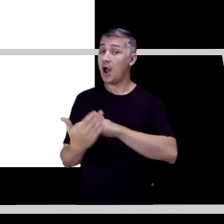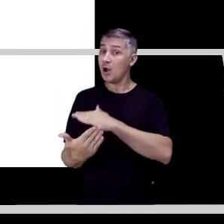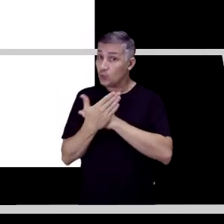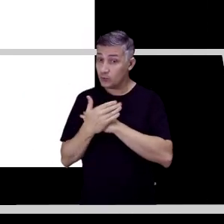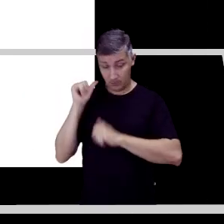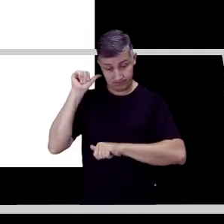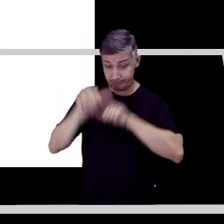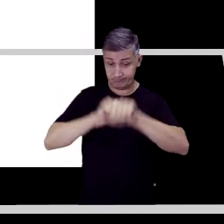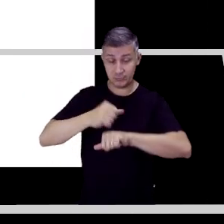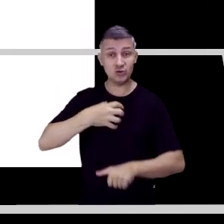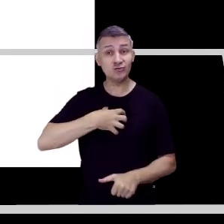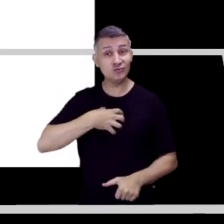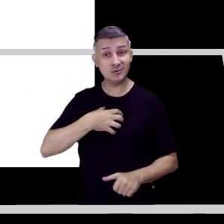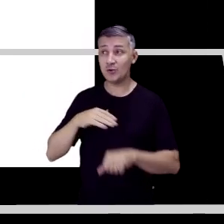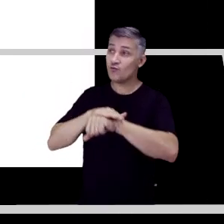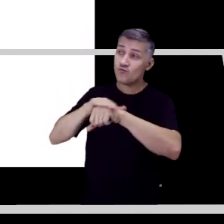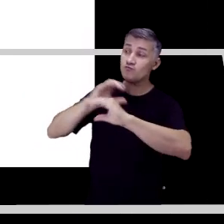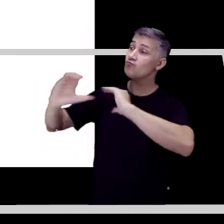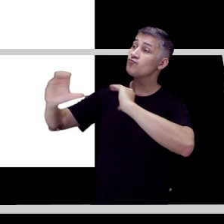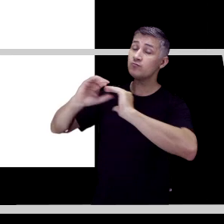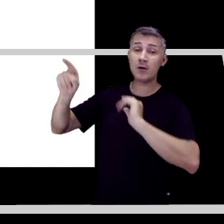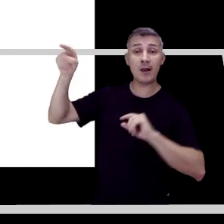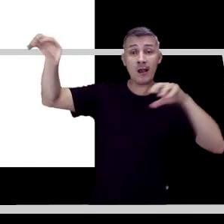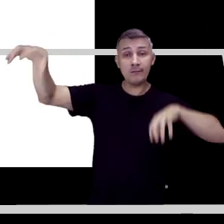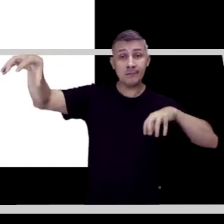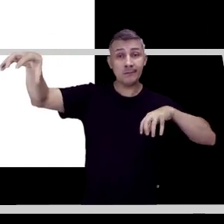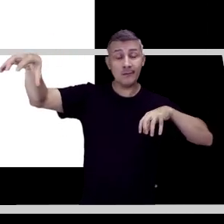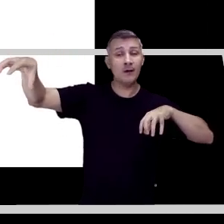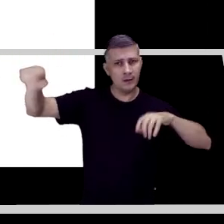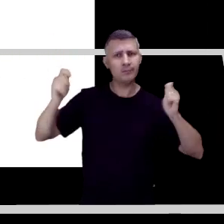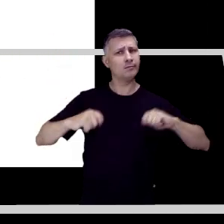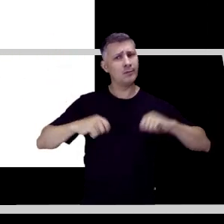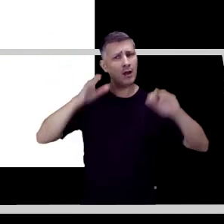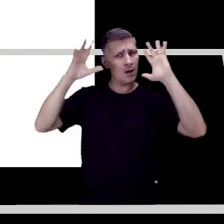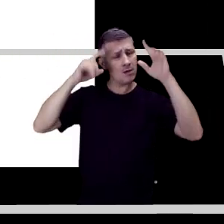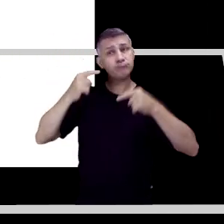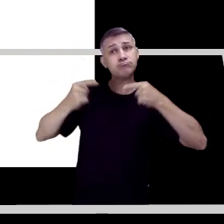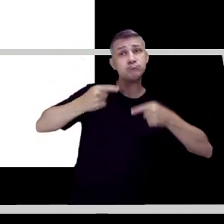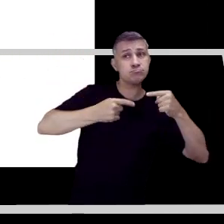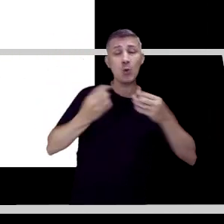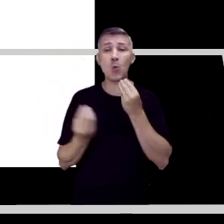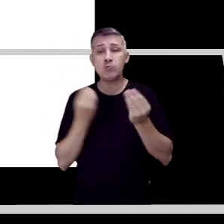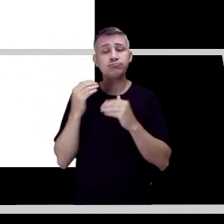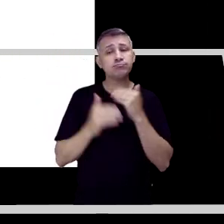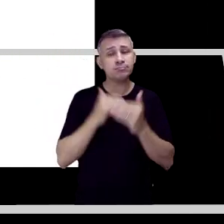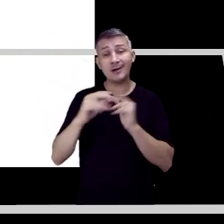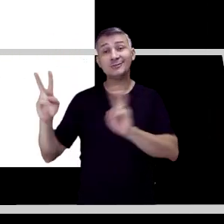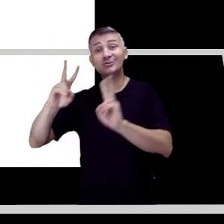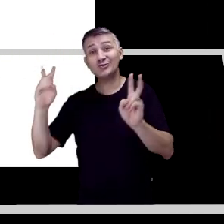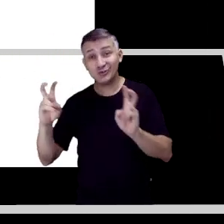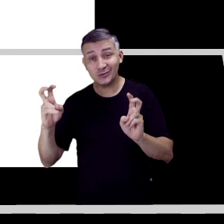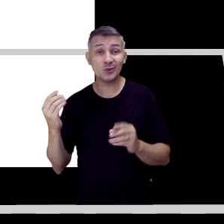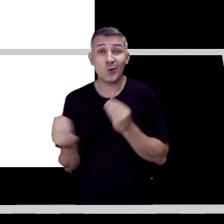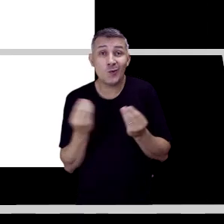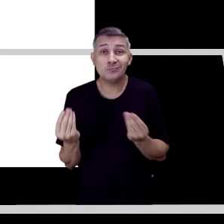tecnologia muda a maneira da gente conversar e talvez caiba aí entre nós uma discussão assim